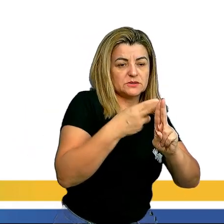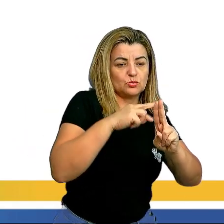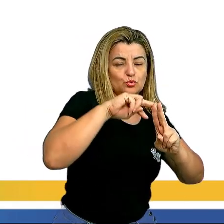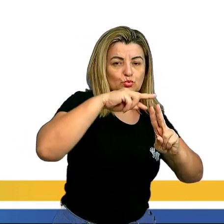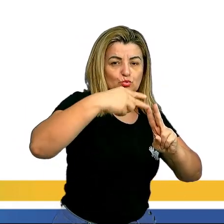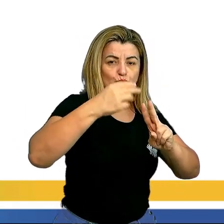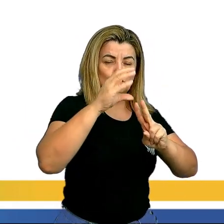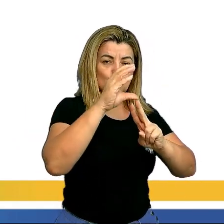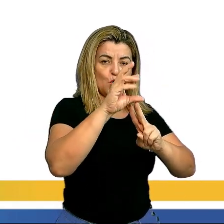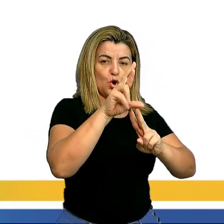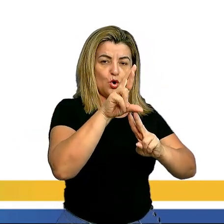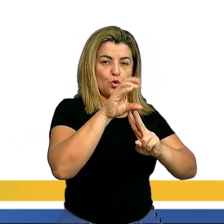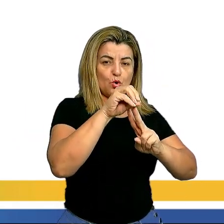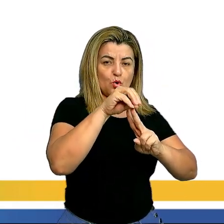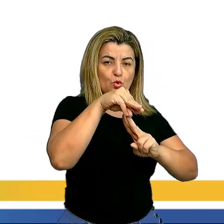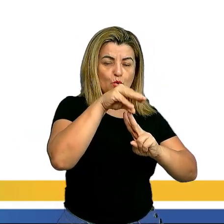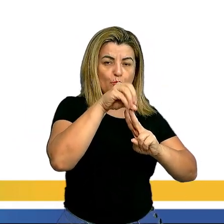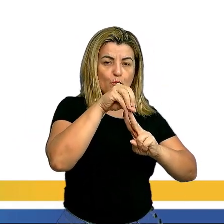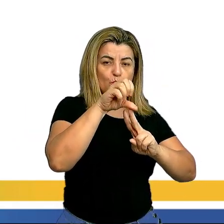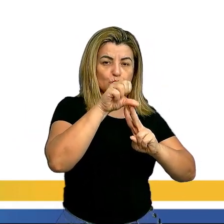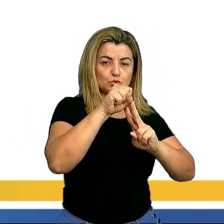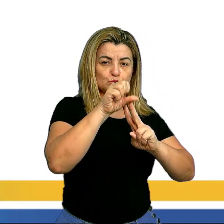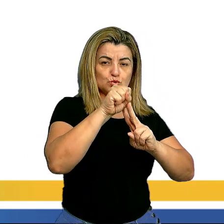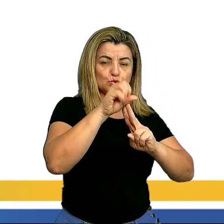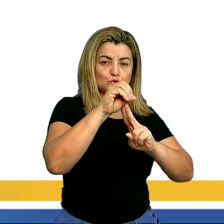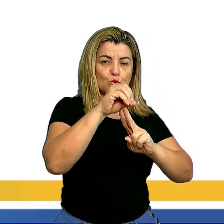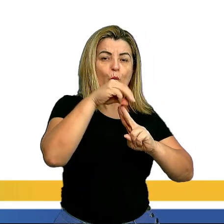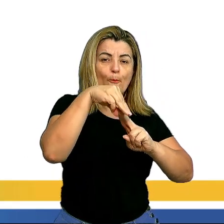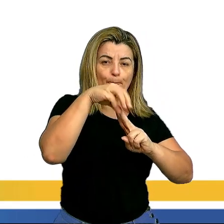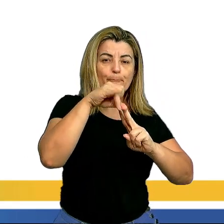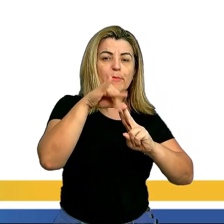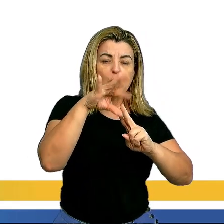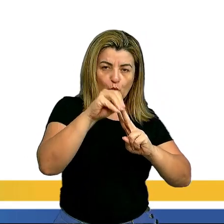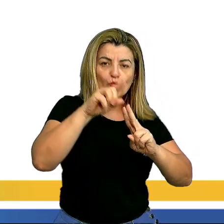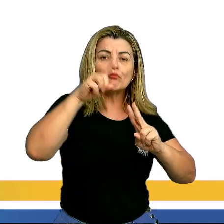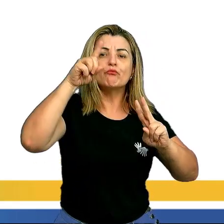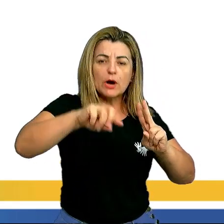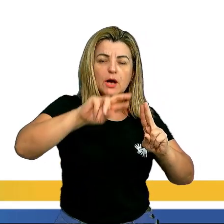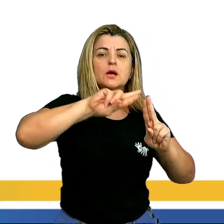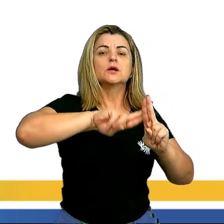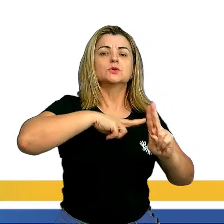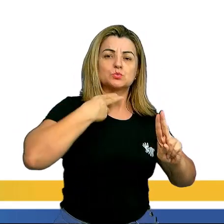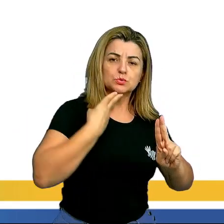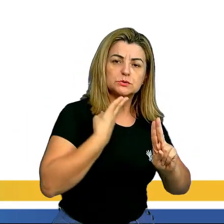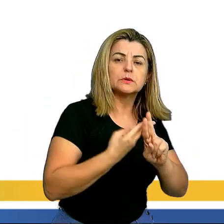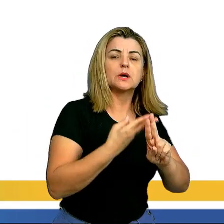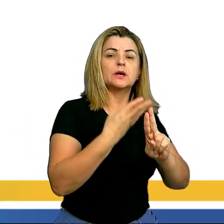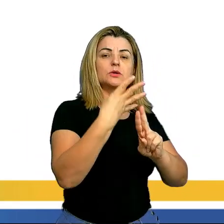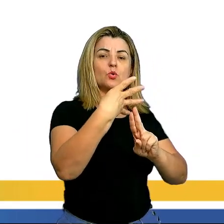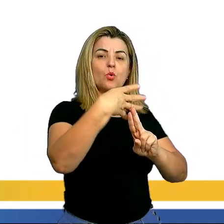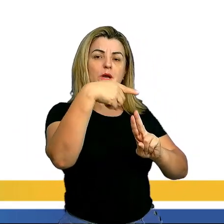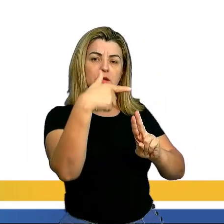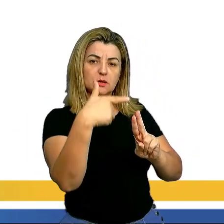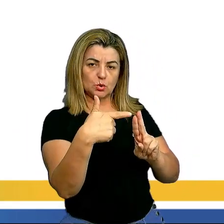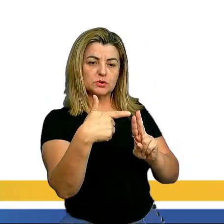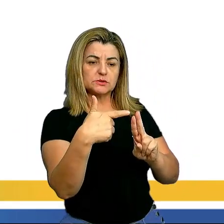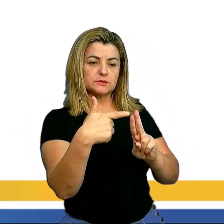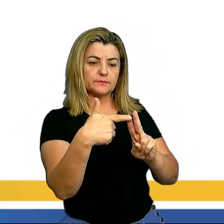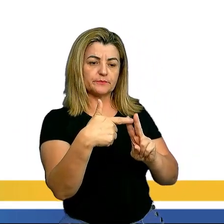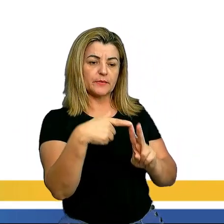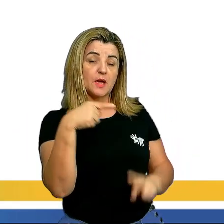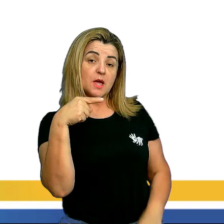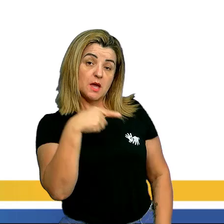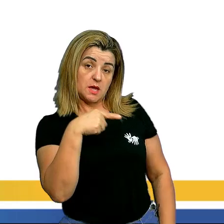como poliploidia, tá? Ela vai se duplicar tendo aí 42 cromossomos. Lembra que eu falei?